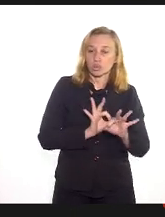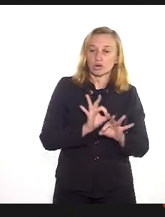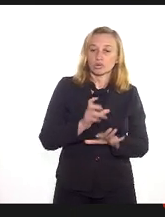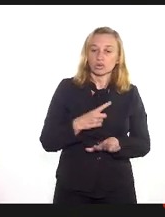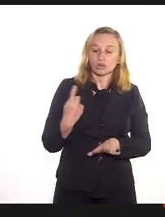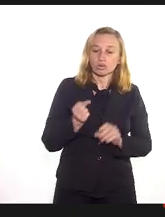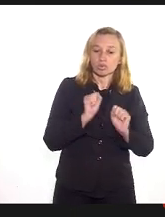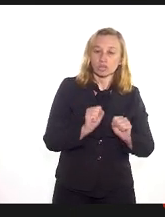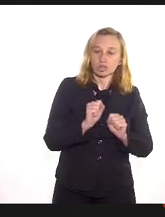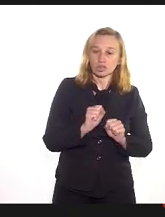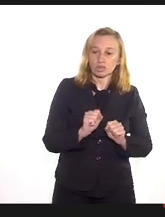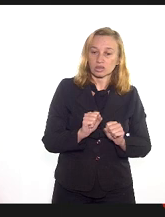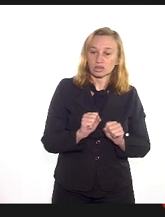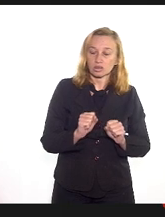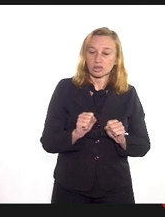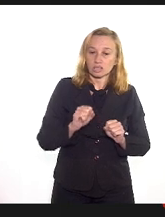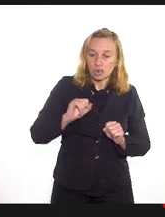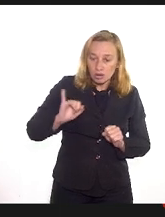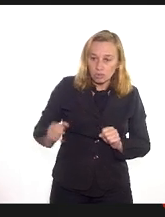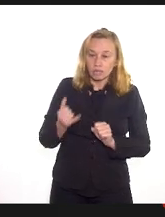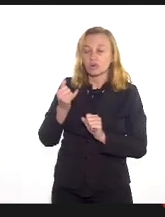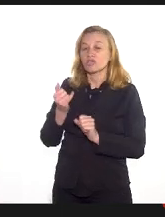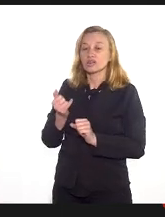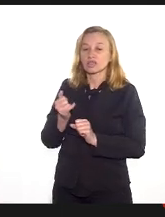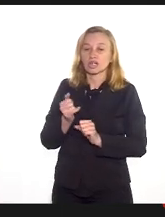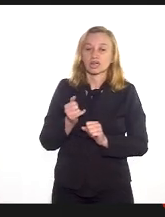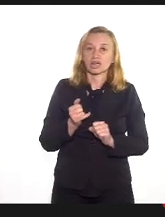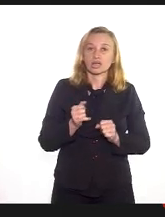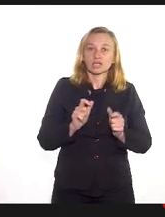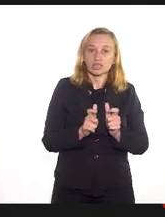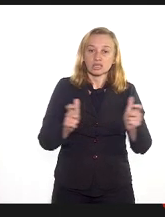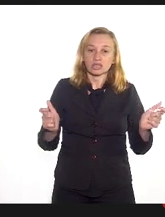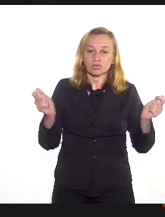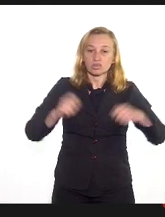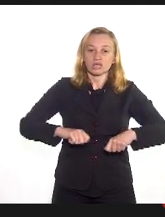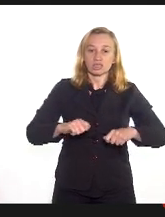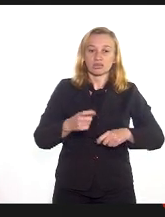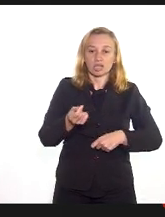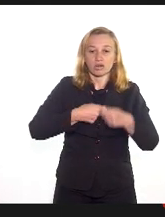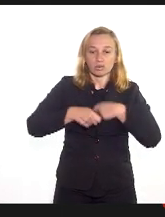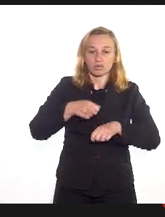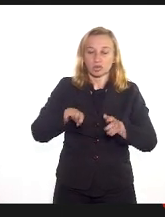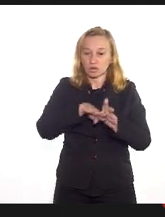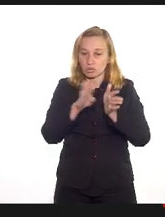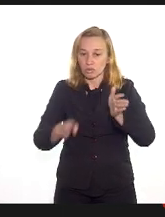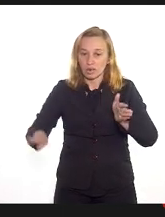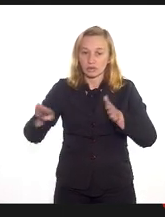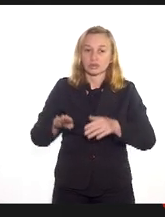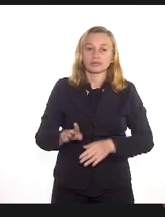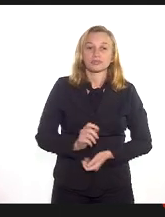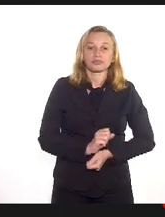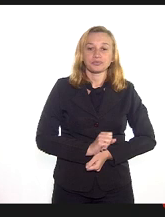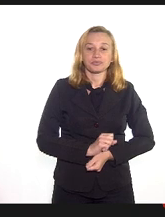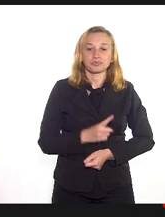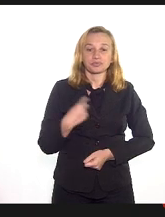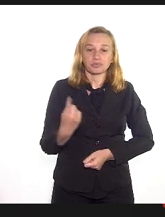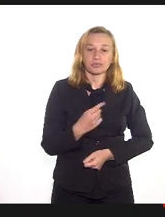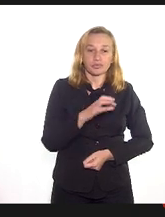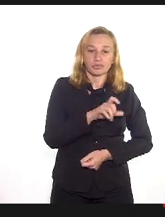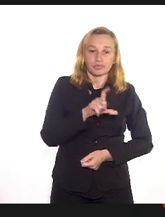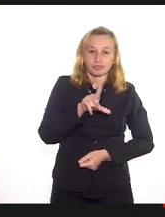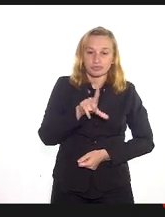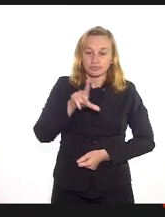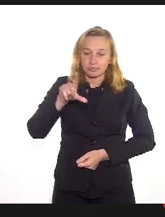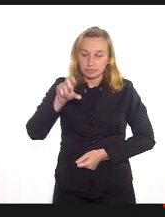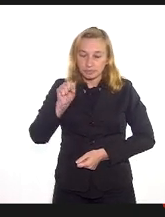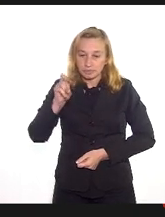nós possamos ter o máximo de proveito desse grande potencial da economia do mar. O nosso cluster tecnológico ele